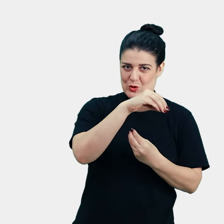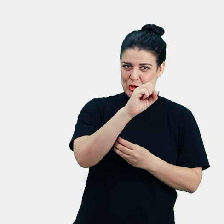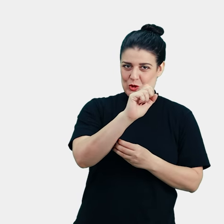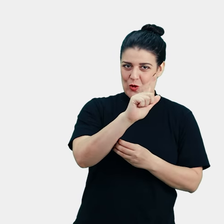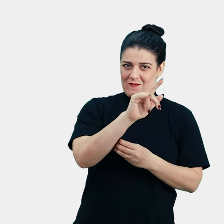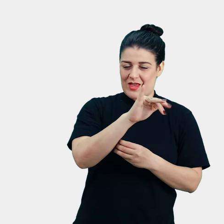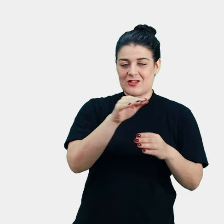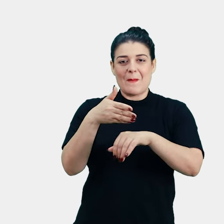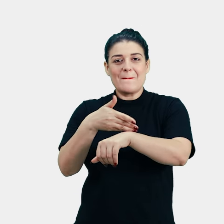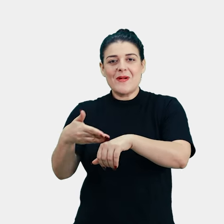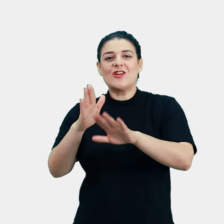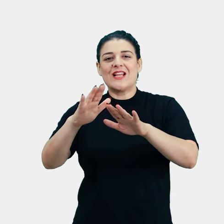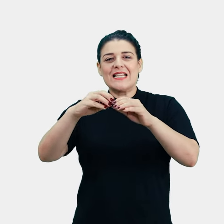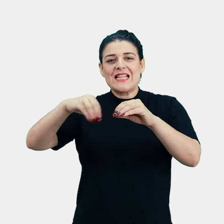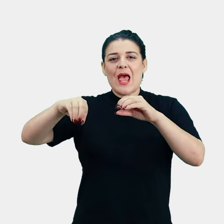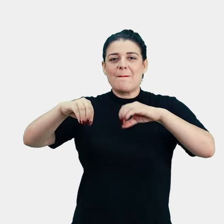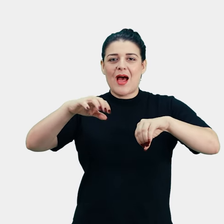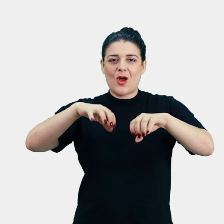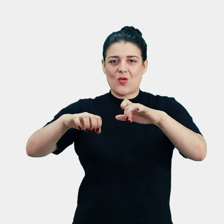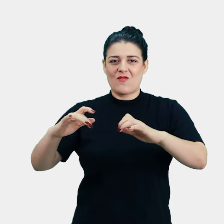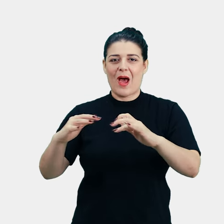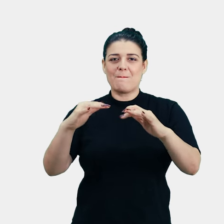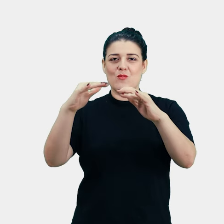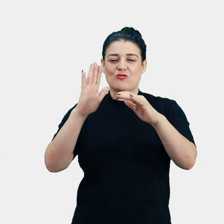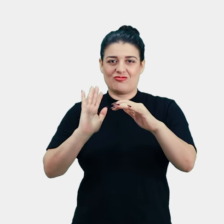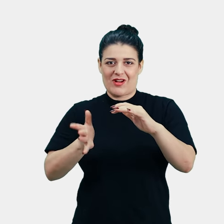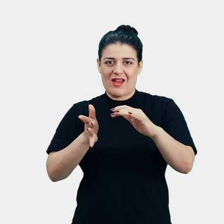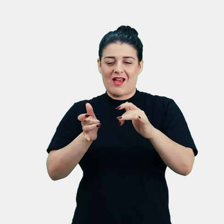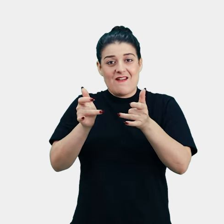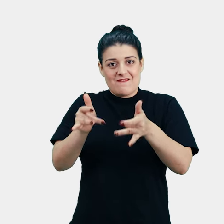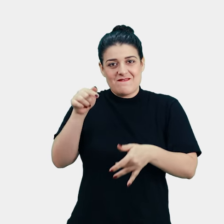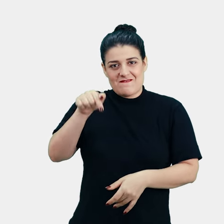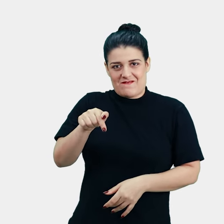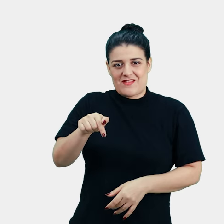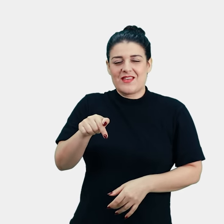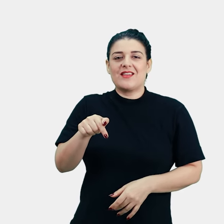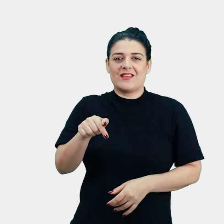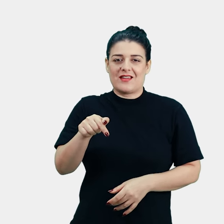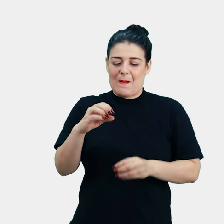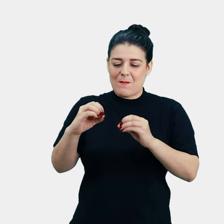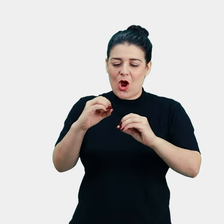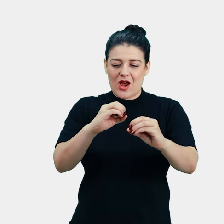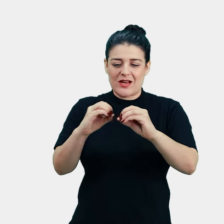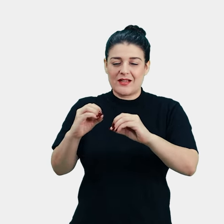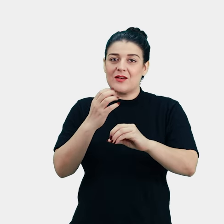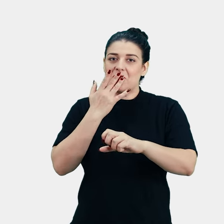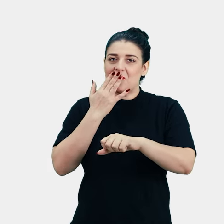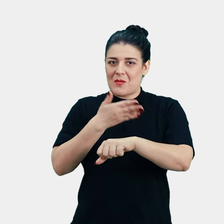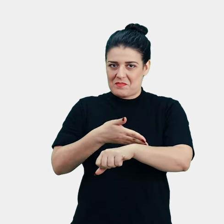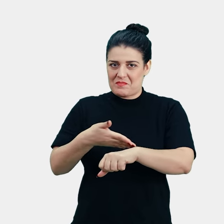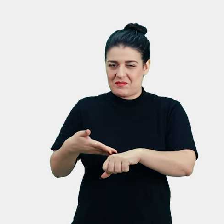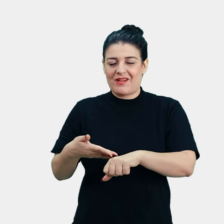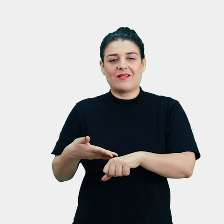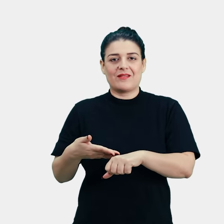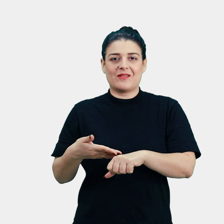e aqui em branquinho é quando já tá, esse solvente já foi vaporizado. E essas bolinhas em branco